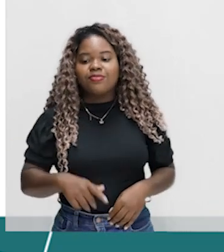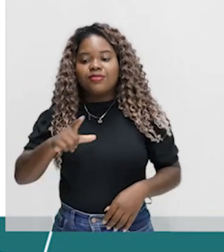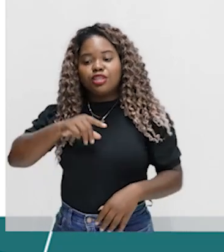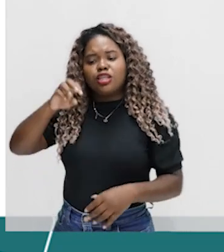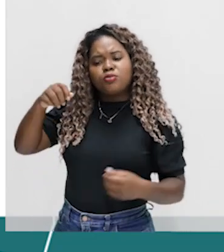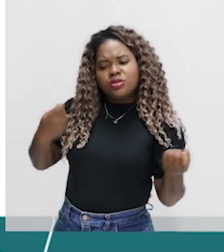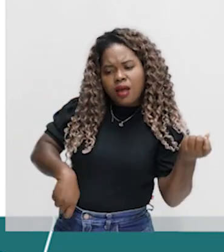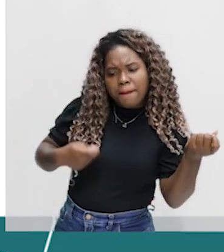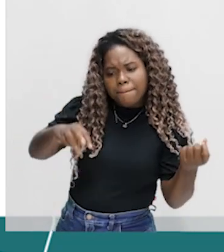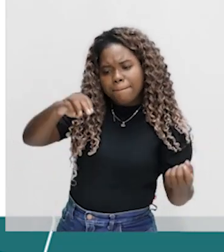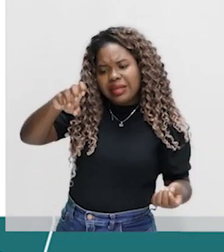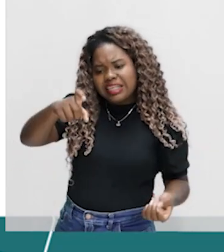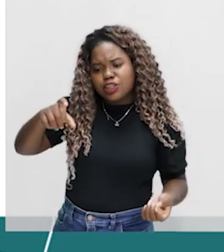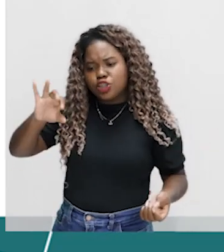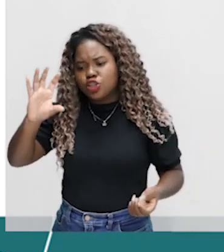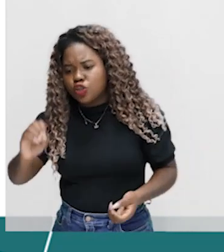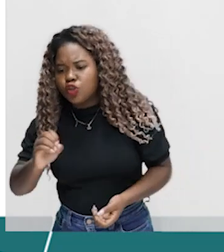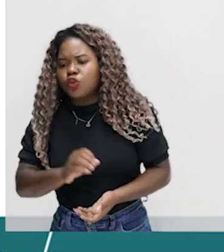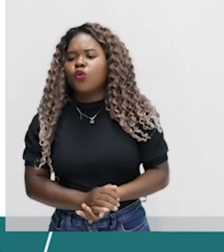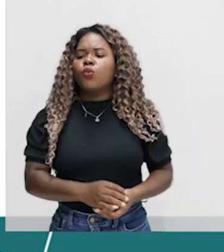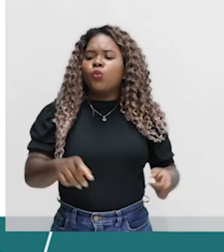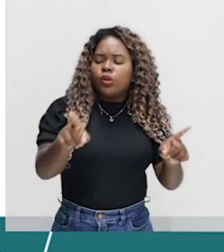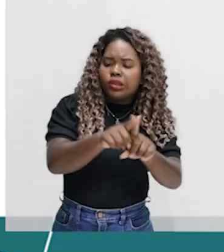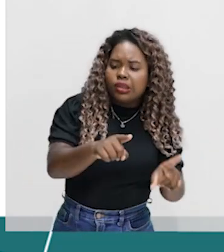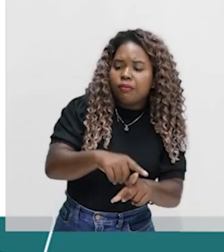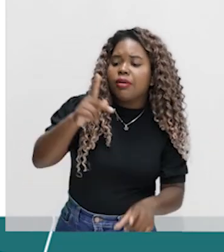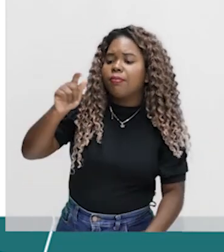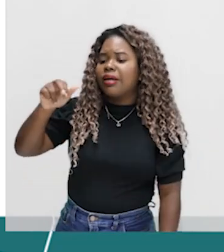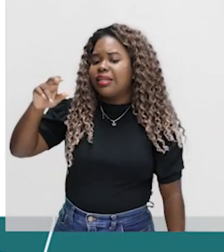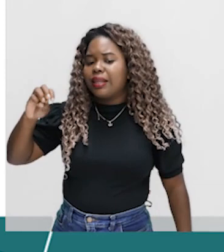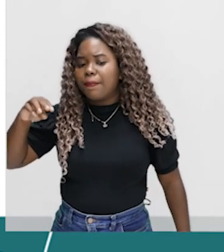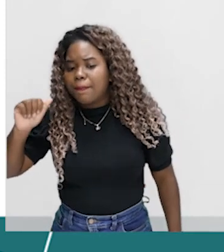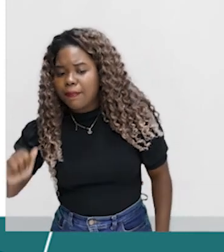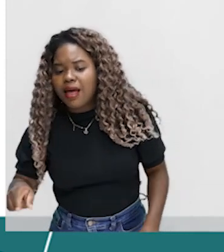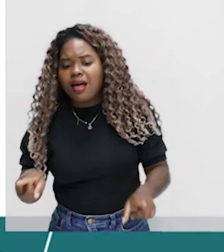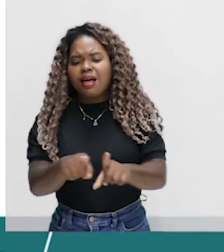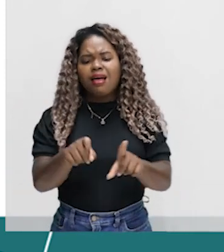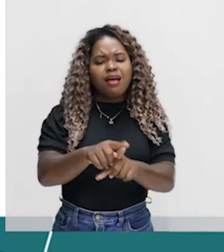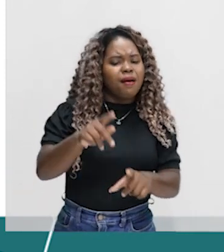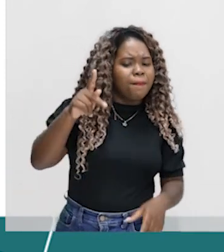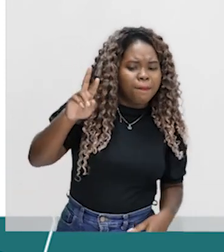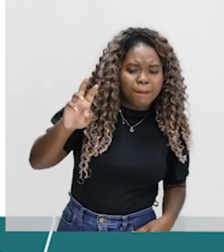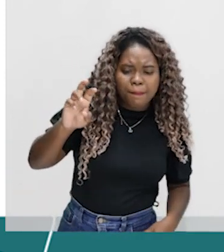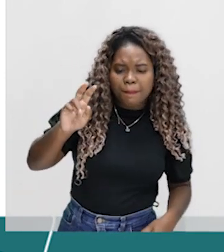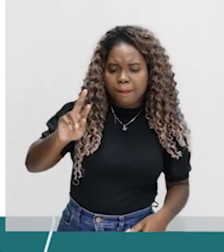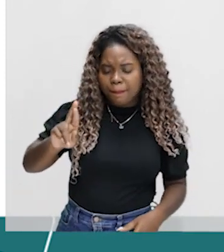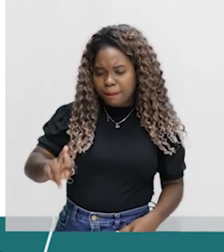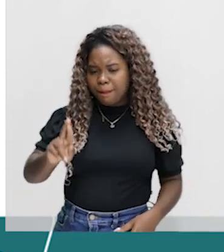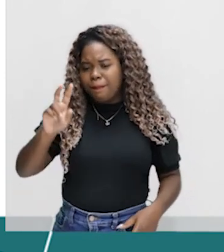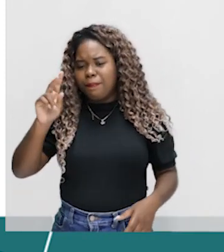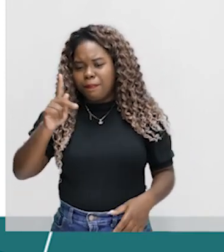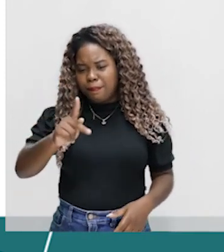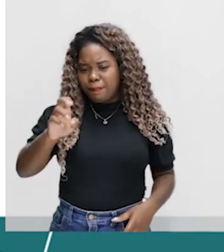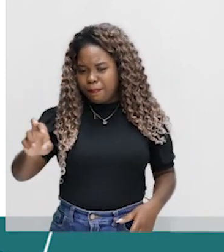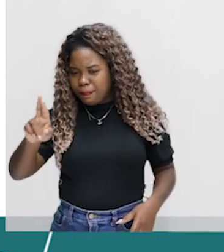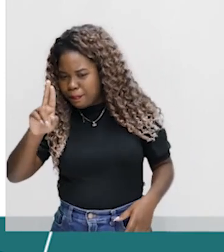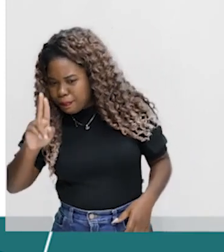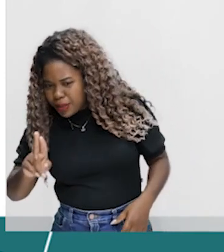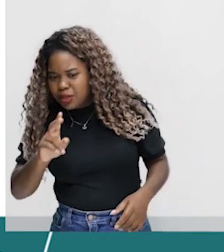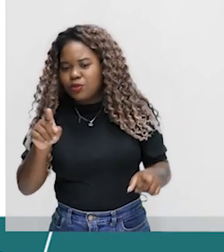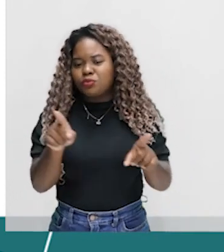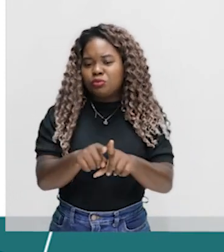México, Nicarágua, Panamá, Paraguai, Peru, Porto Rico,